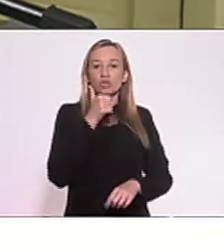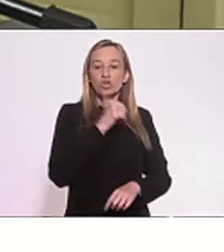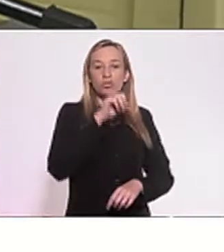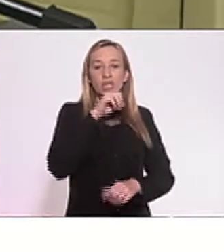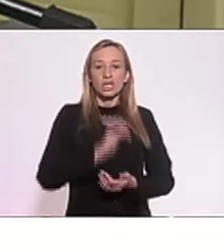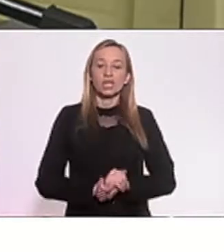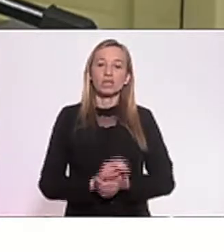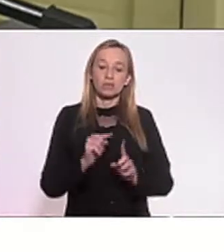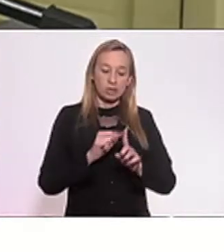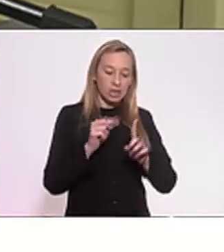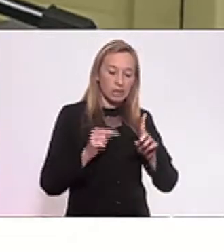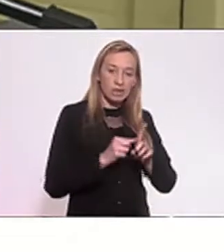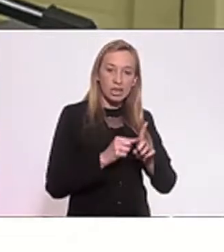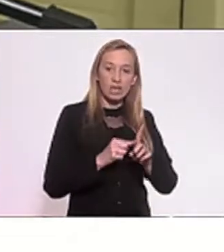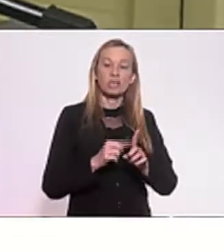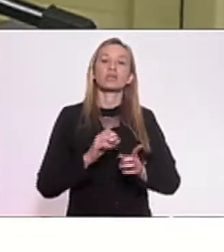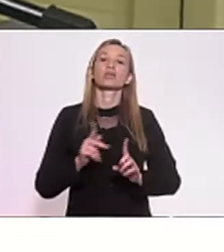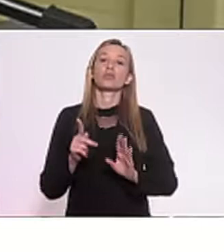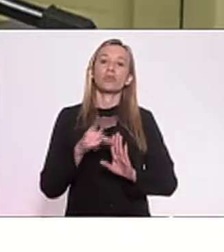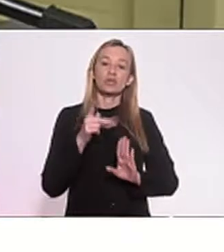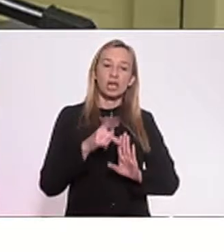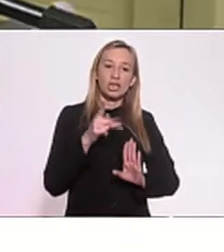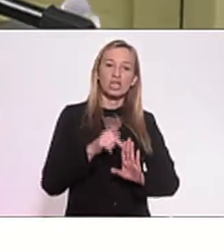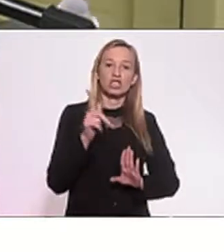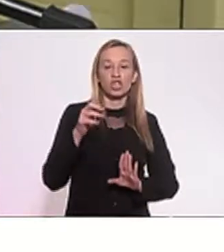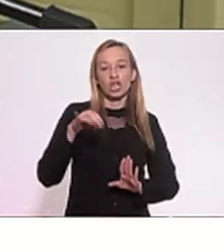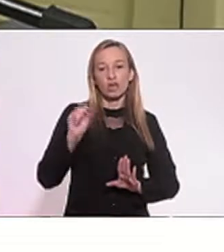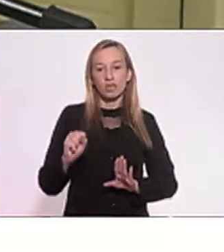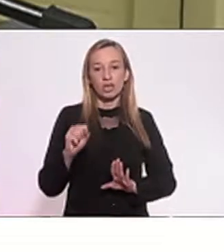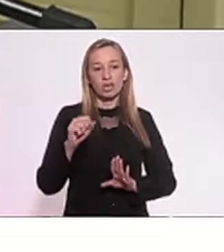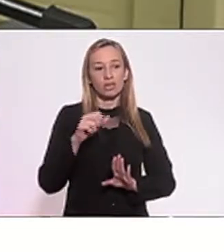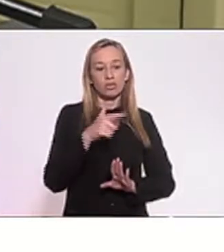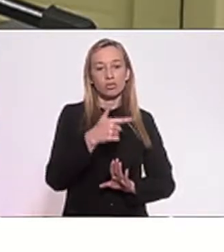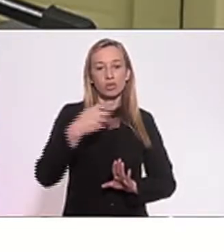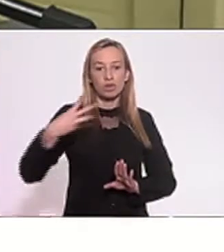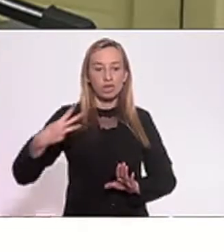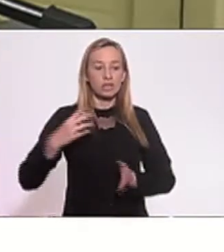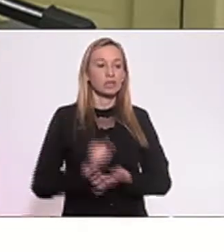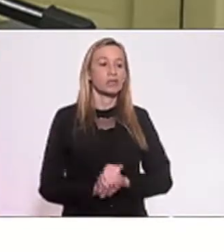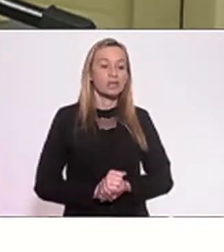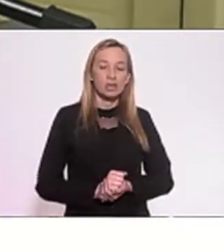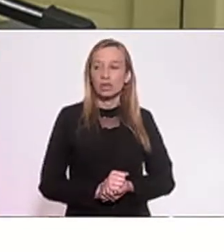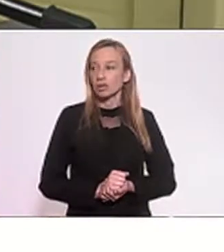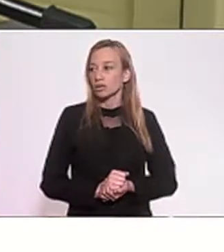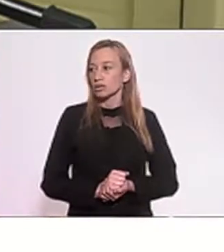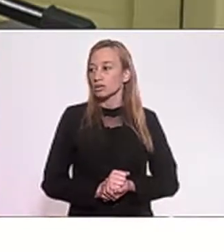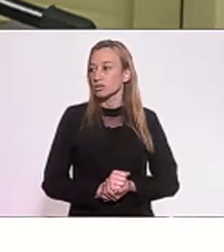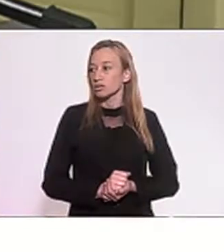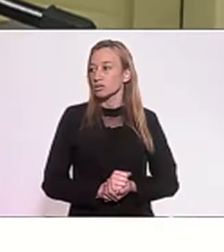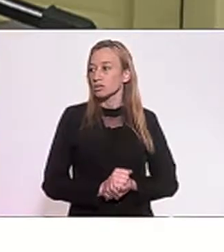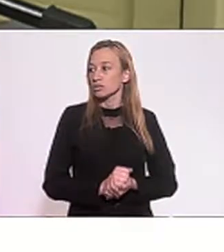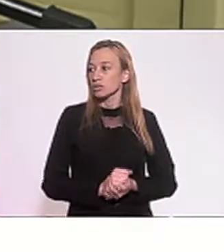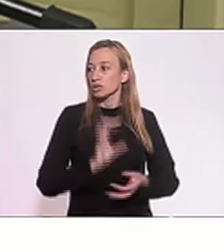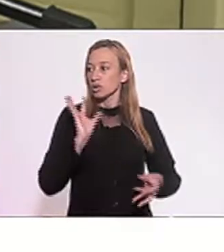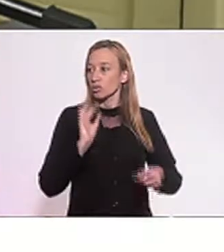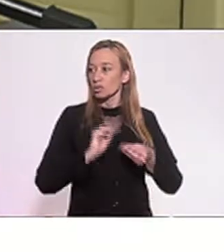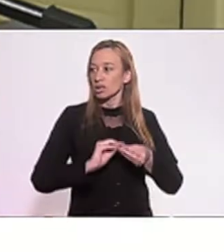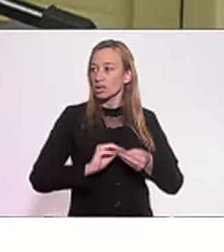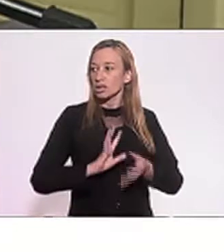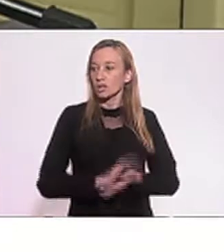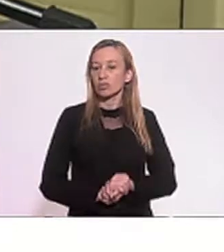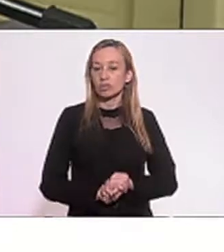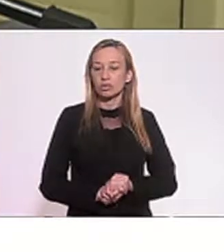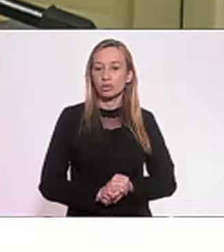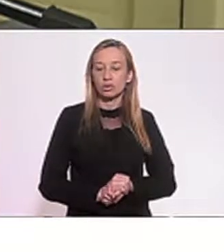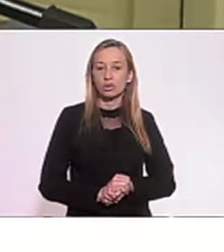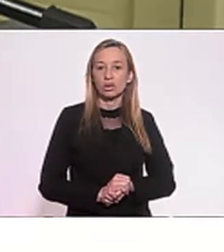Portaria GM-MS 1020 de 2013. Recomenda-se a implementação de